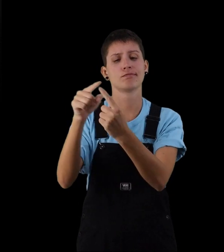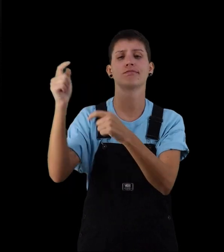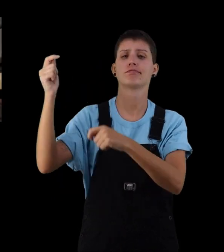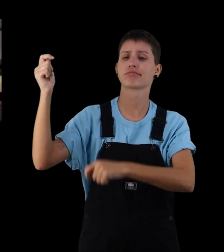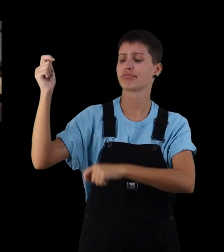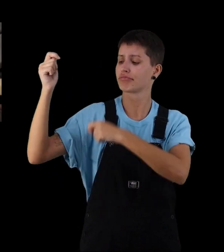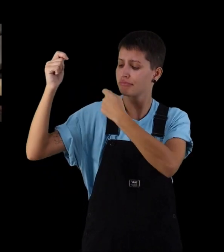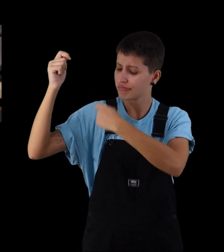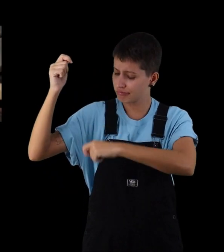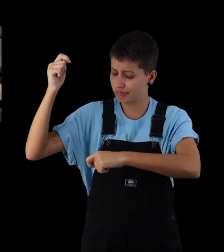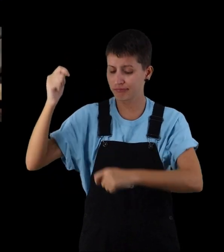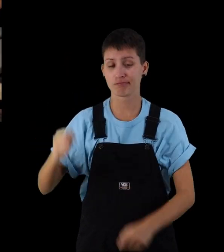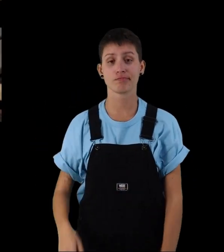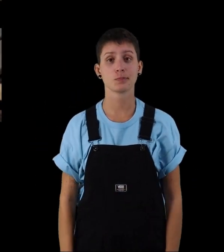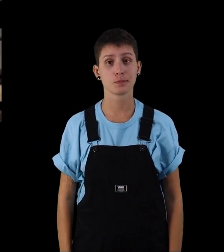missão.